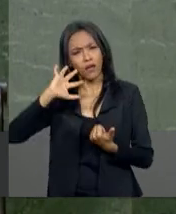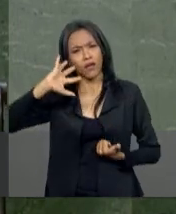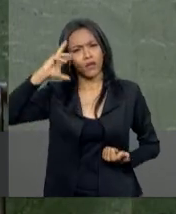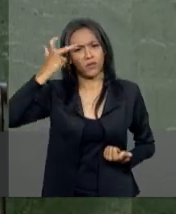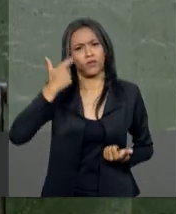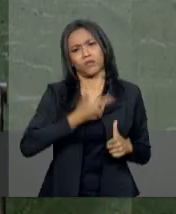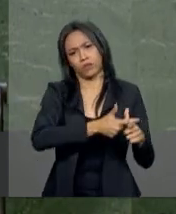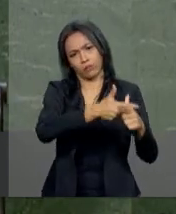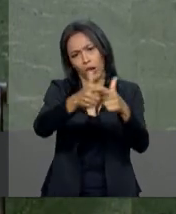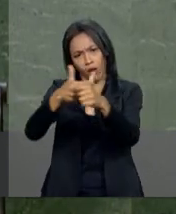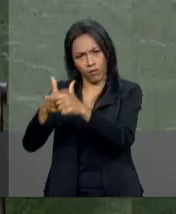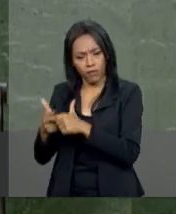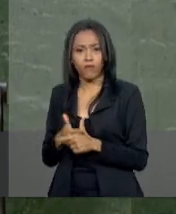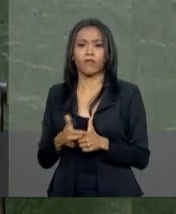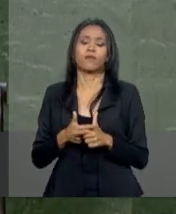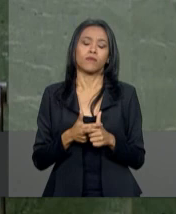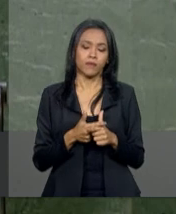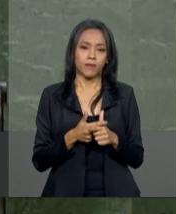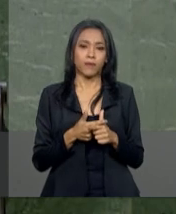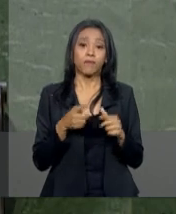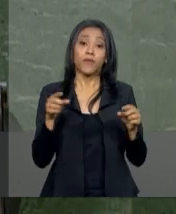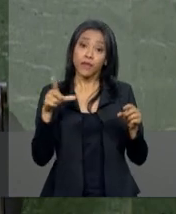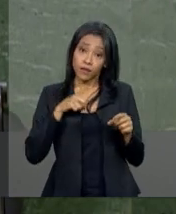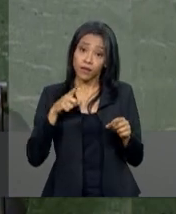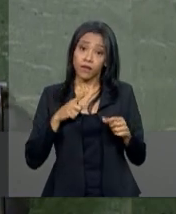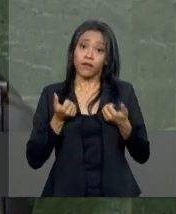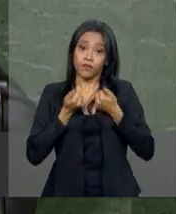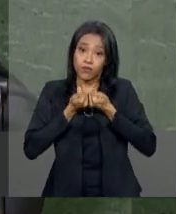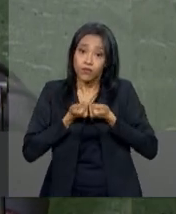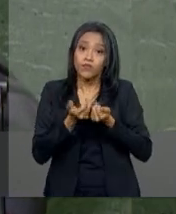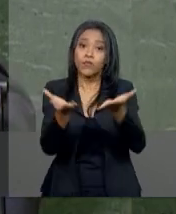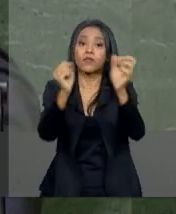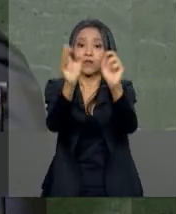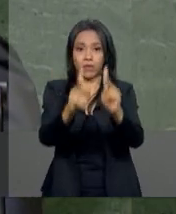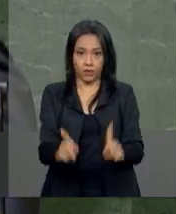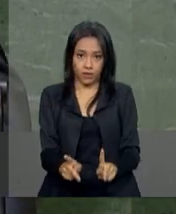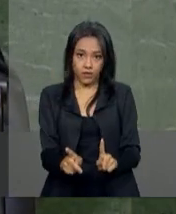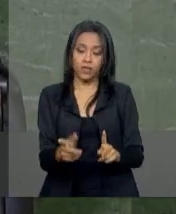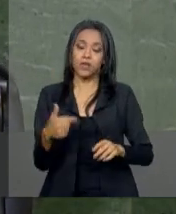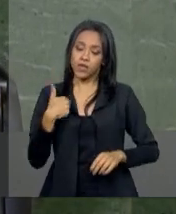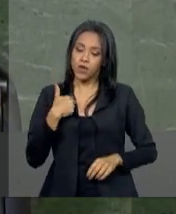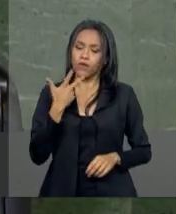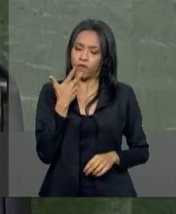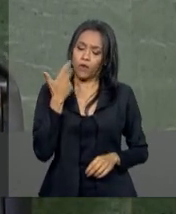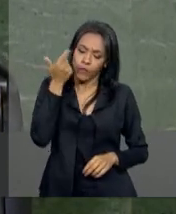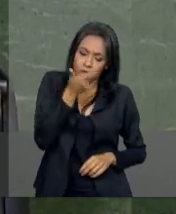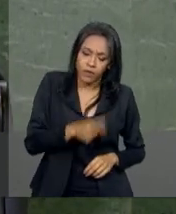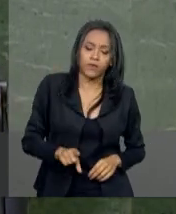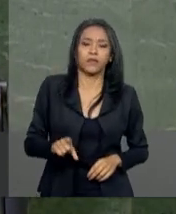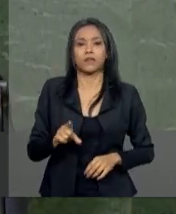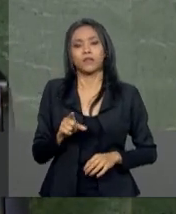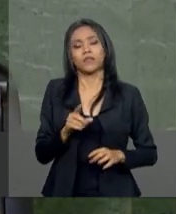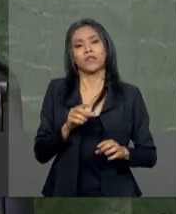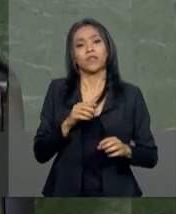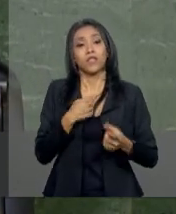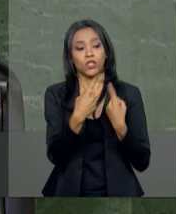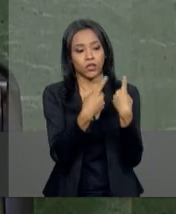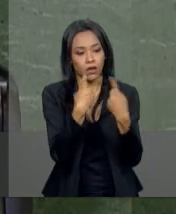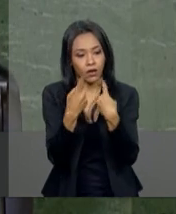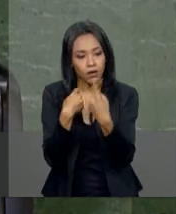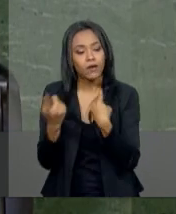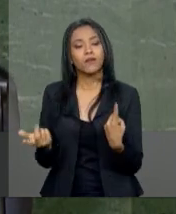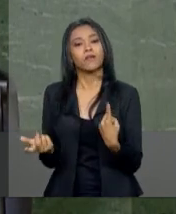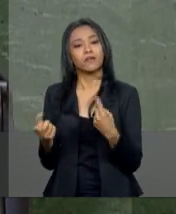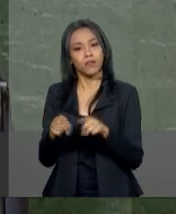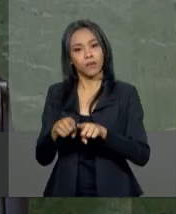promovam a desnuclearização ea paz e reafirma o diálogo e solidariedade que venceremos o